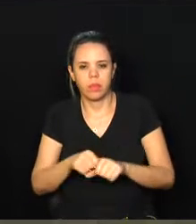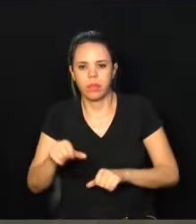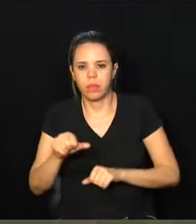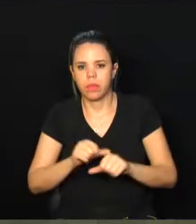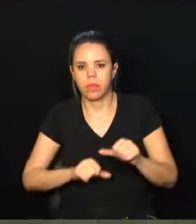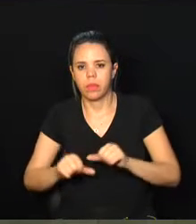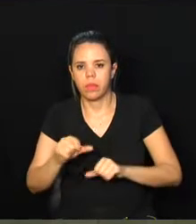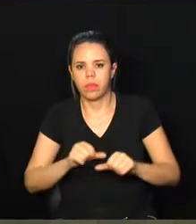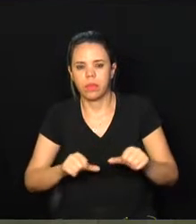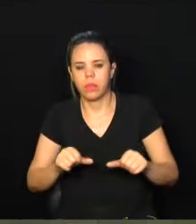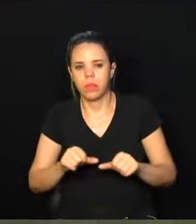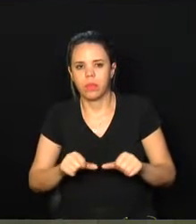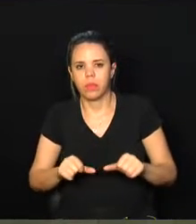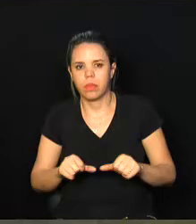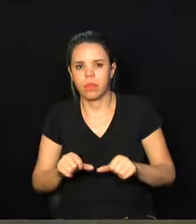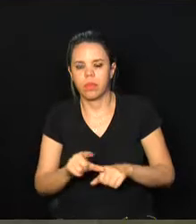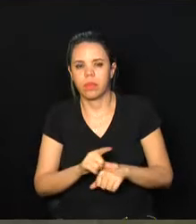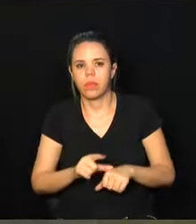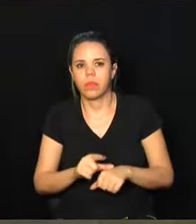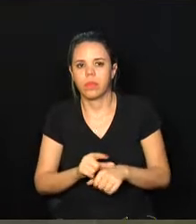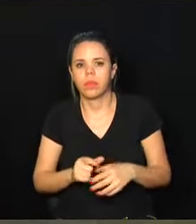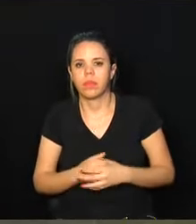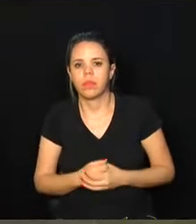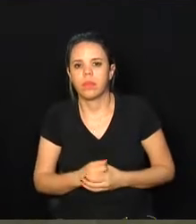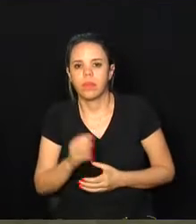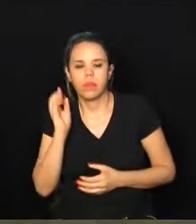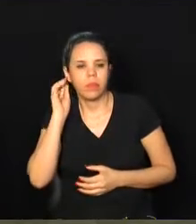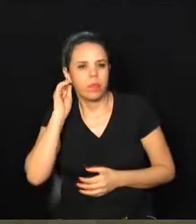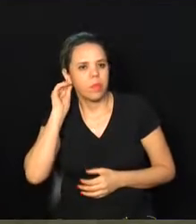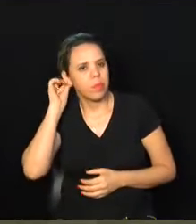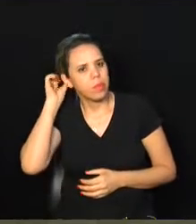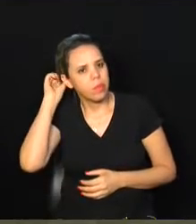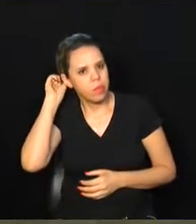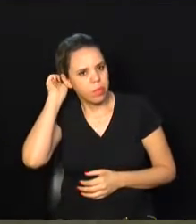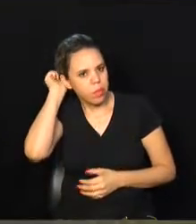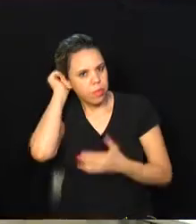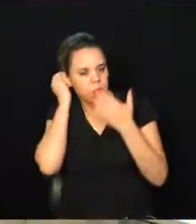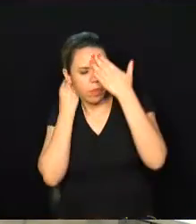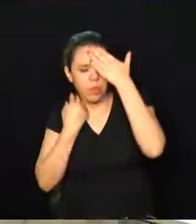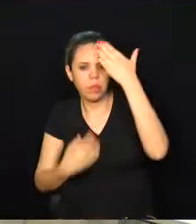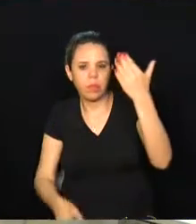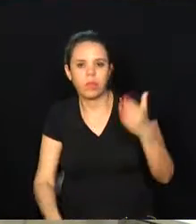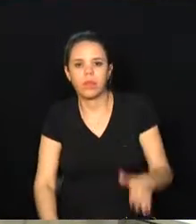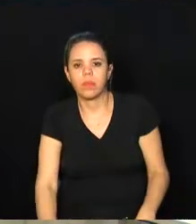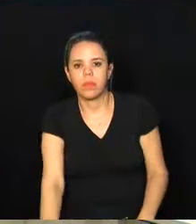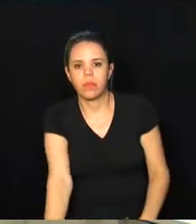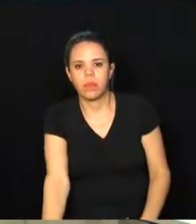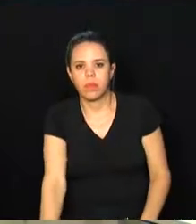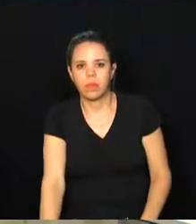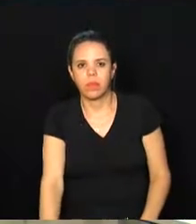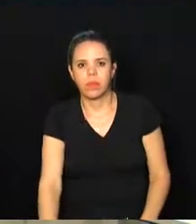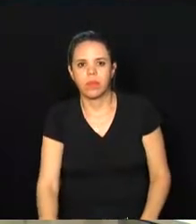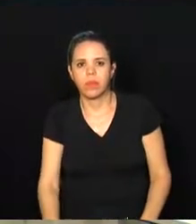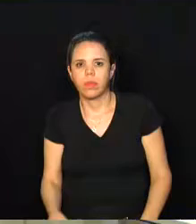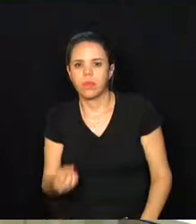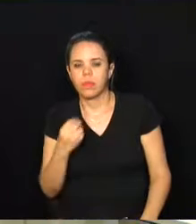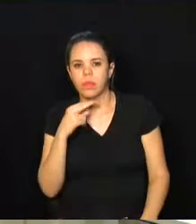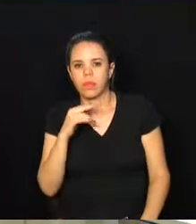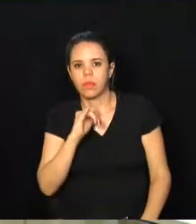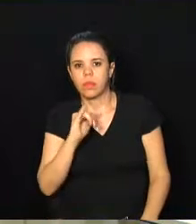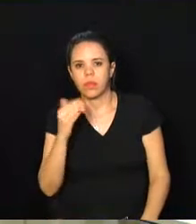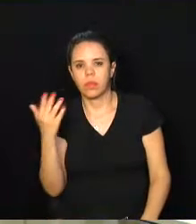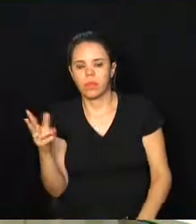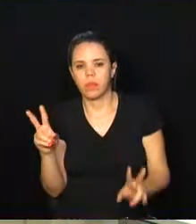né? essa legislação. Aí. É isso aí. Obrigado. Hein? Sérgio, eu tenho uma boa notícia para dar para você